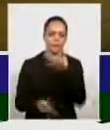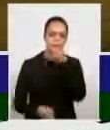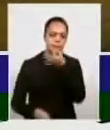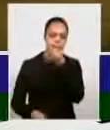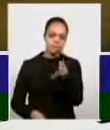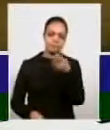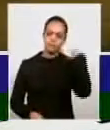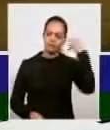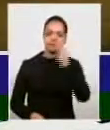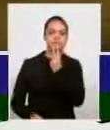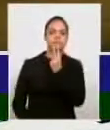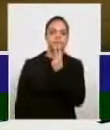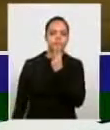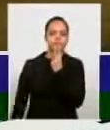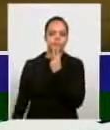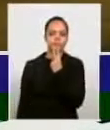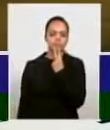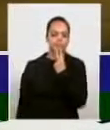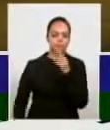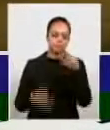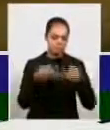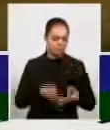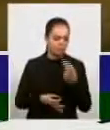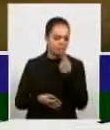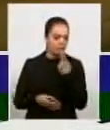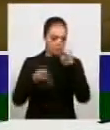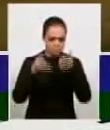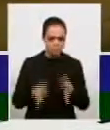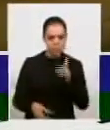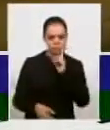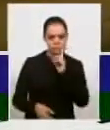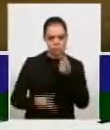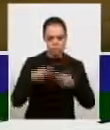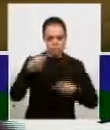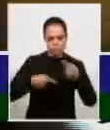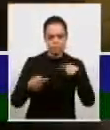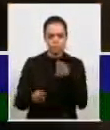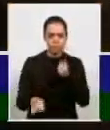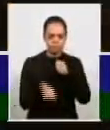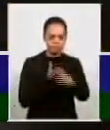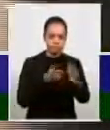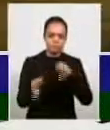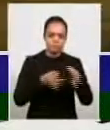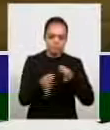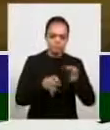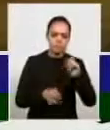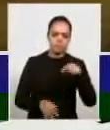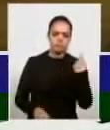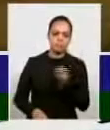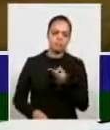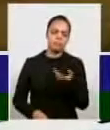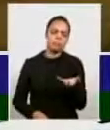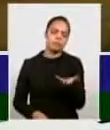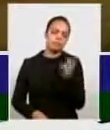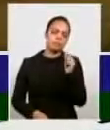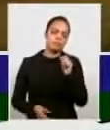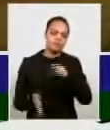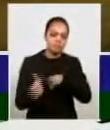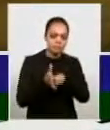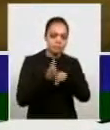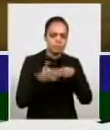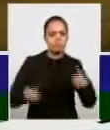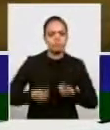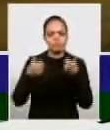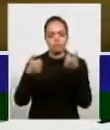do vereador Vilmar Rezende, que muito bem pontuou no dia da discussão, nós retiramos esse projeto para que nós o analisemos